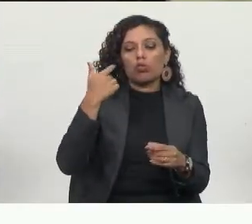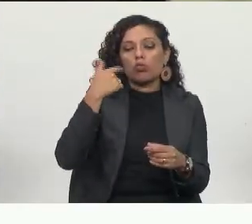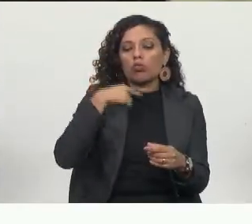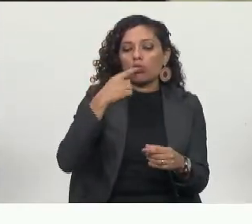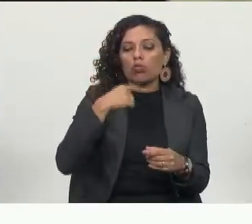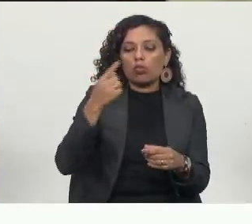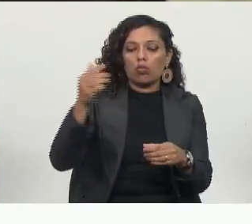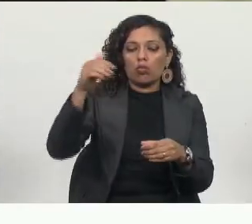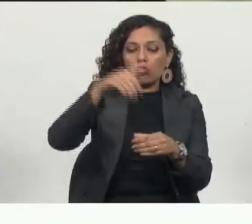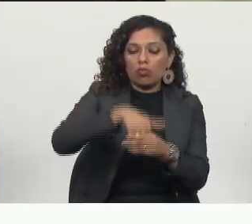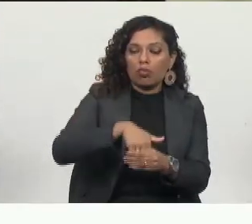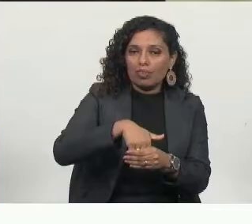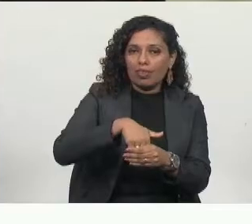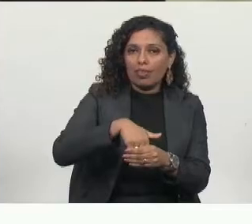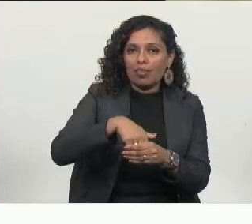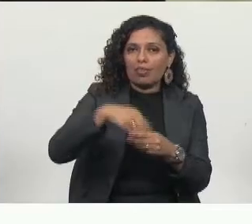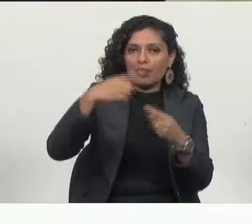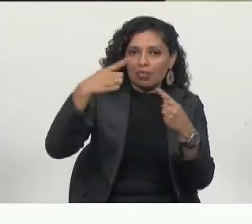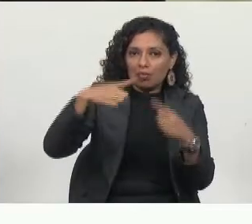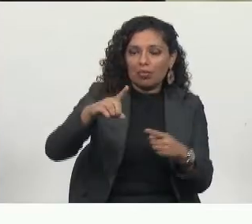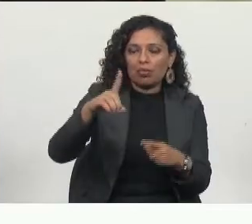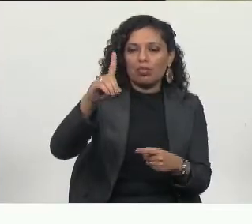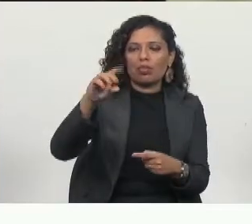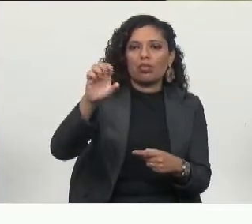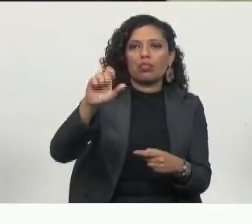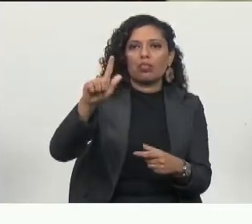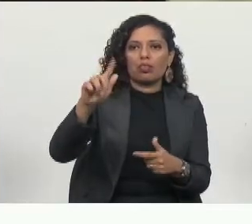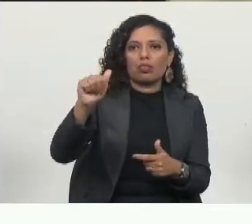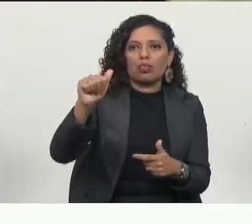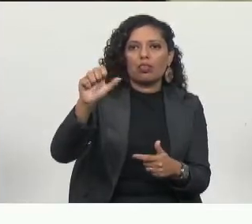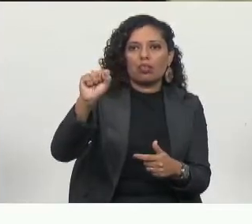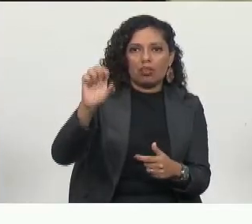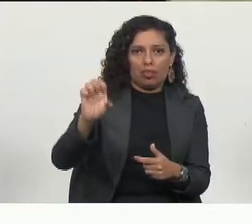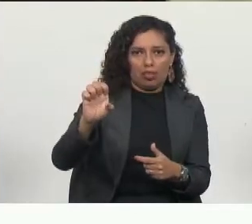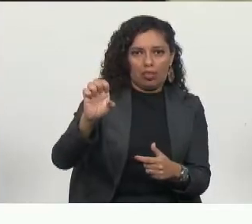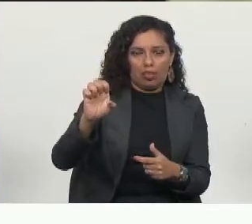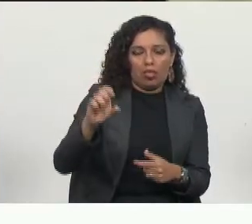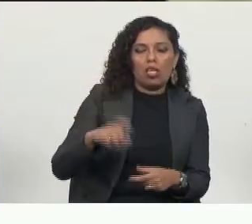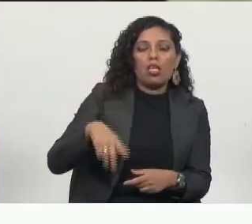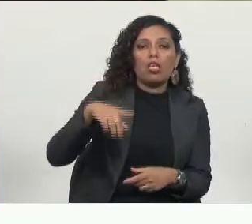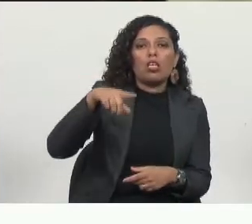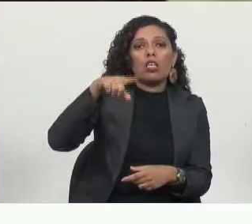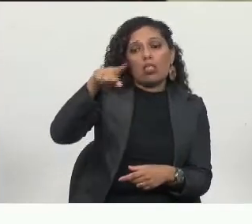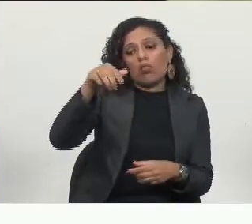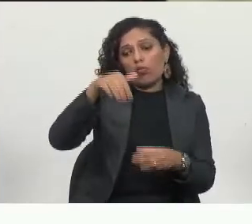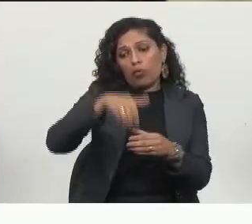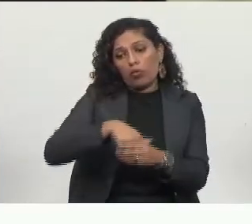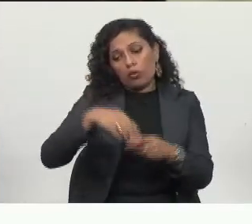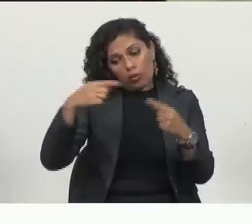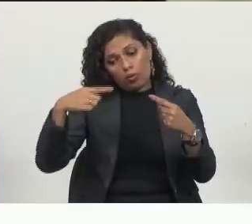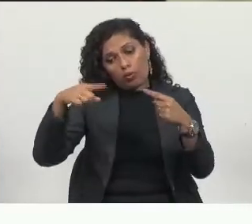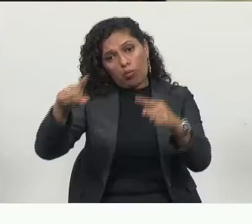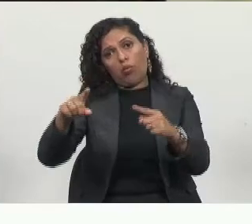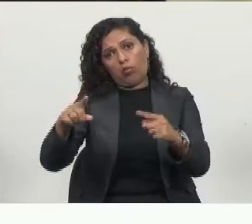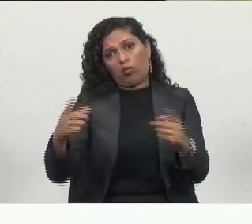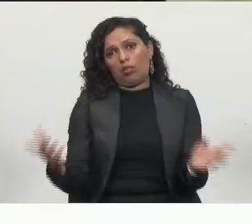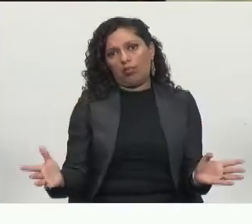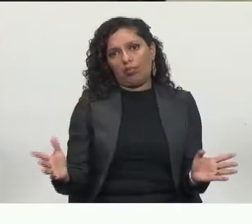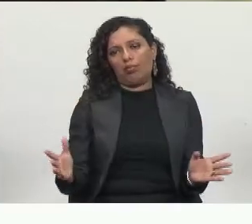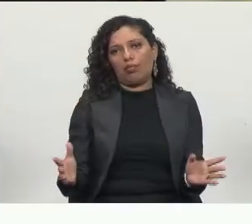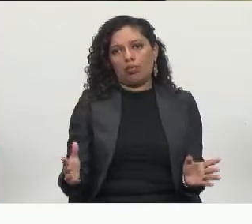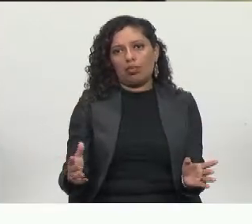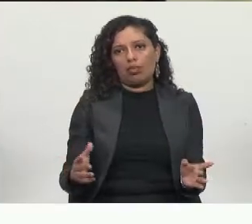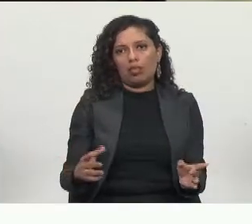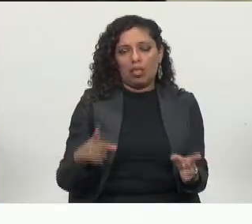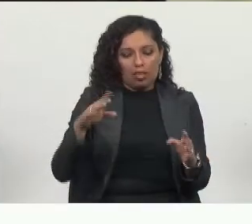as subemendas para usar de desculpas para votarem contrário aos servidores públicos. Perfeito. E esta casa vai ver nos